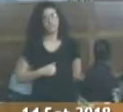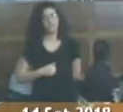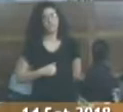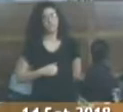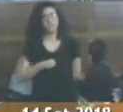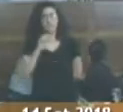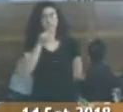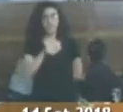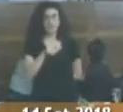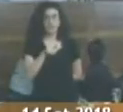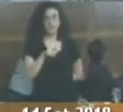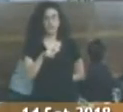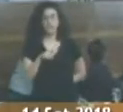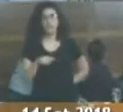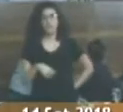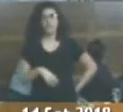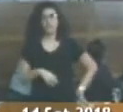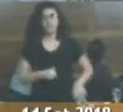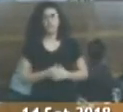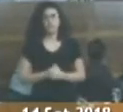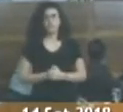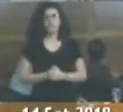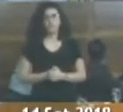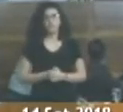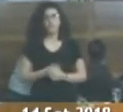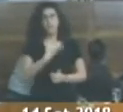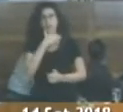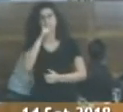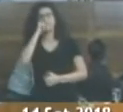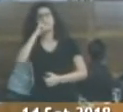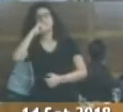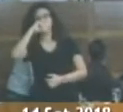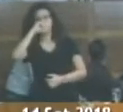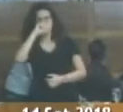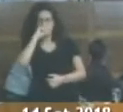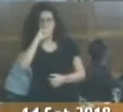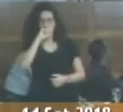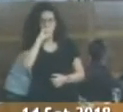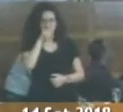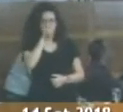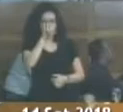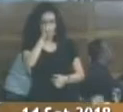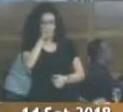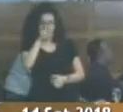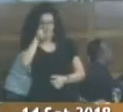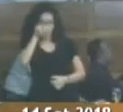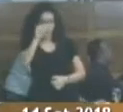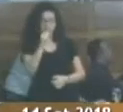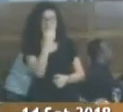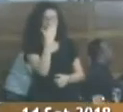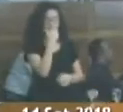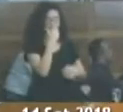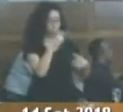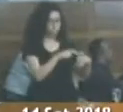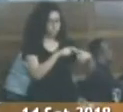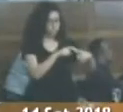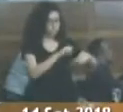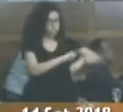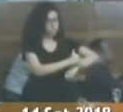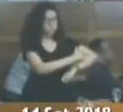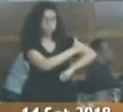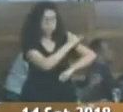que são as matrizes. Então, as matrizes elas ficam nas fazendas marinhas, né, engordam, são transportadas para o